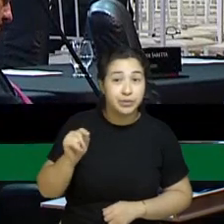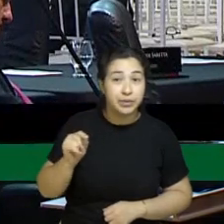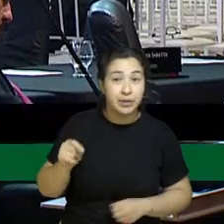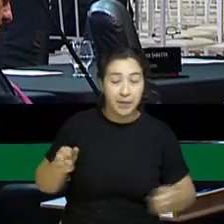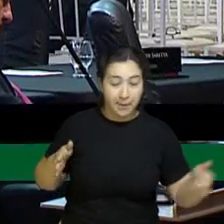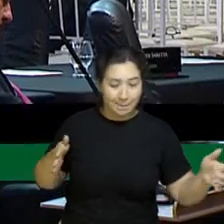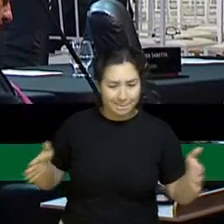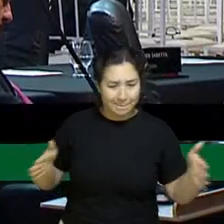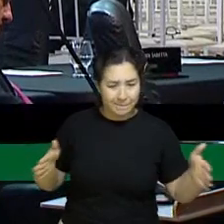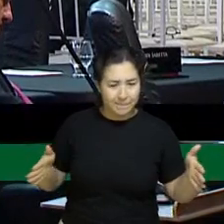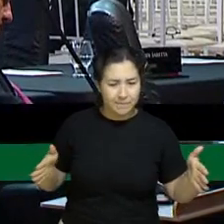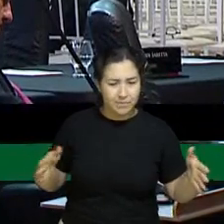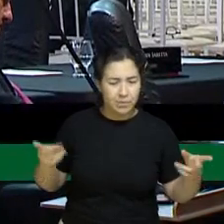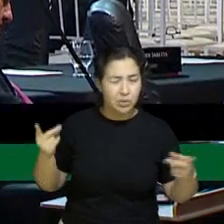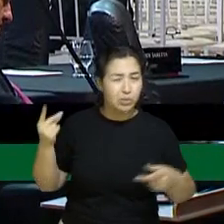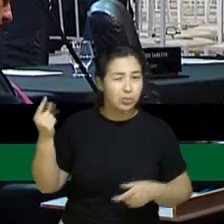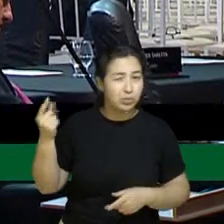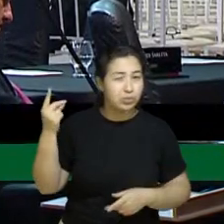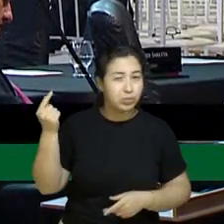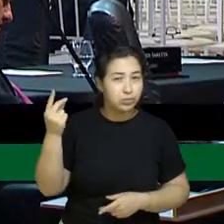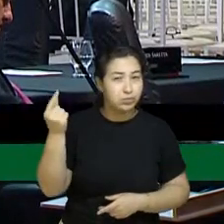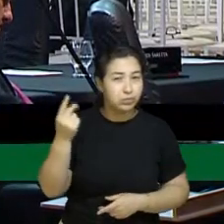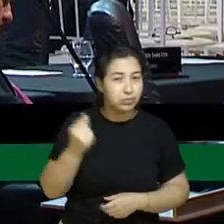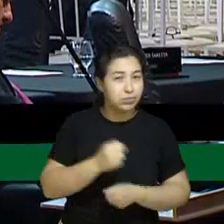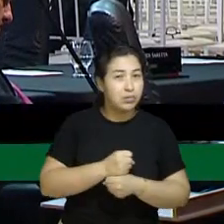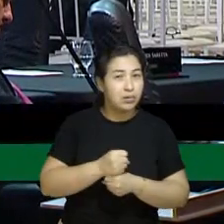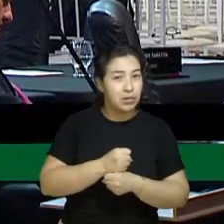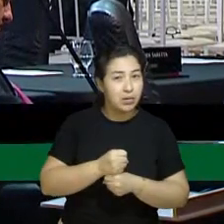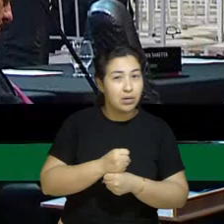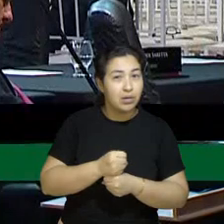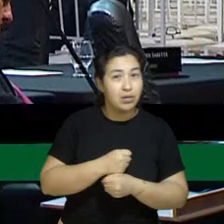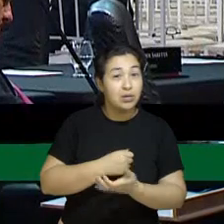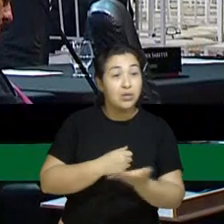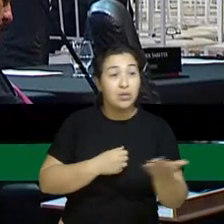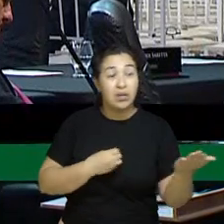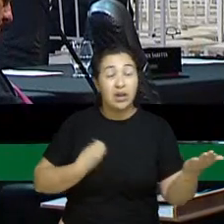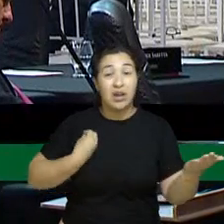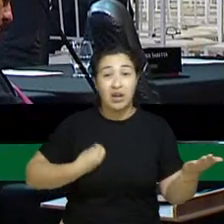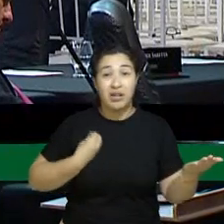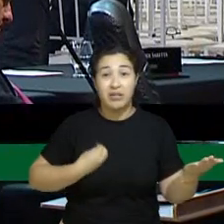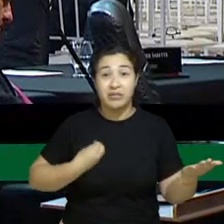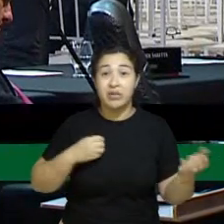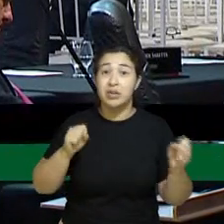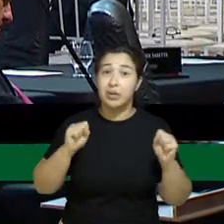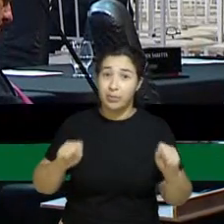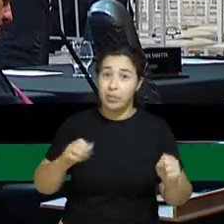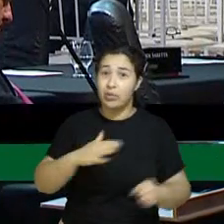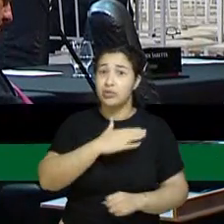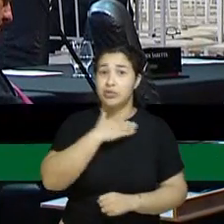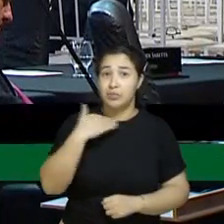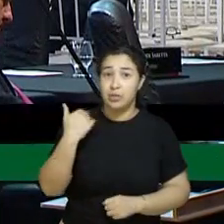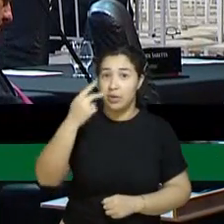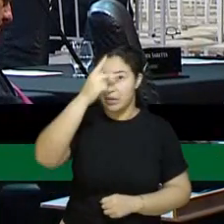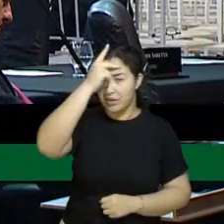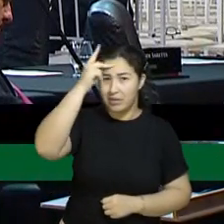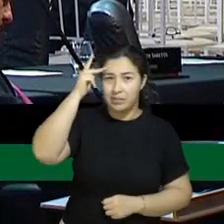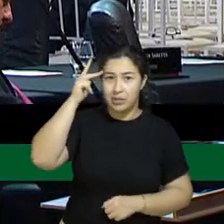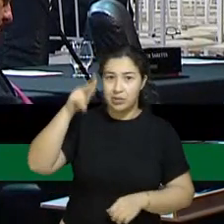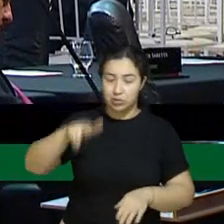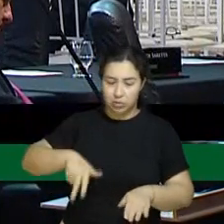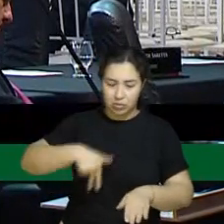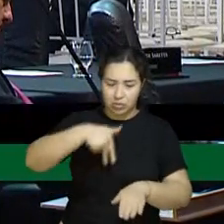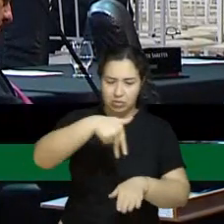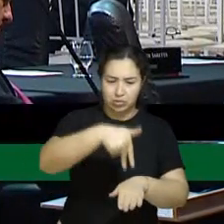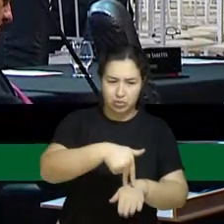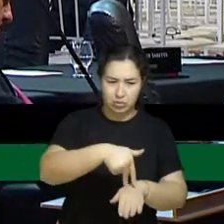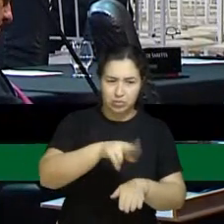tempo, aquilo ali colocou a vida de pessoas de verdade em risco. Quem subia na balsa via que ela estava em péssimas condições